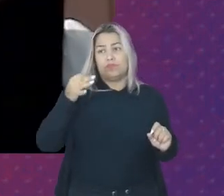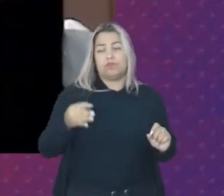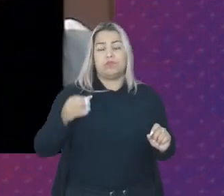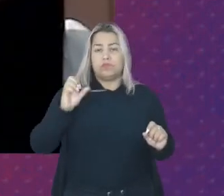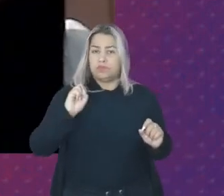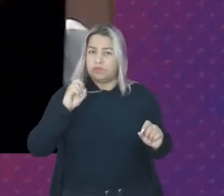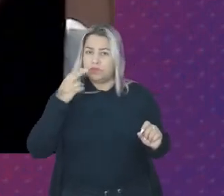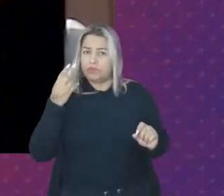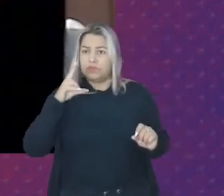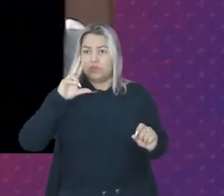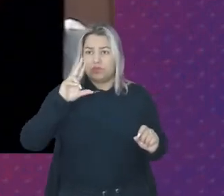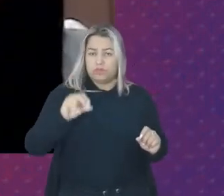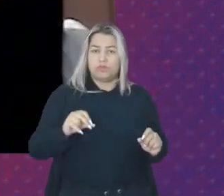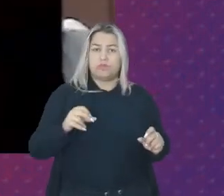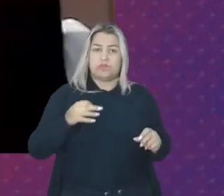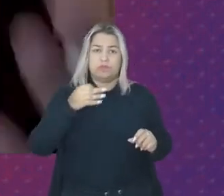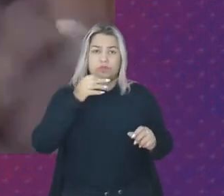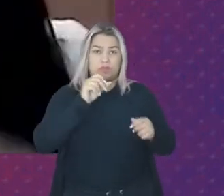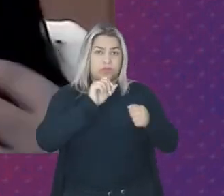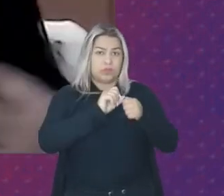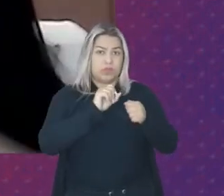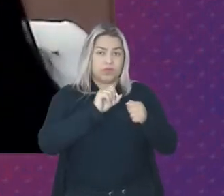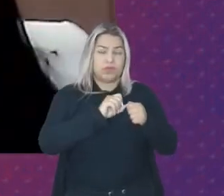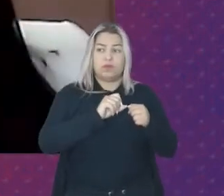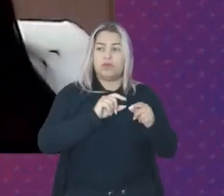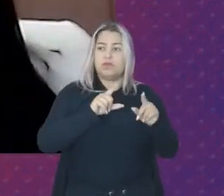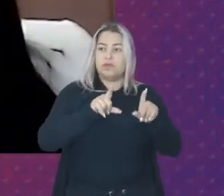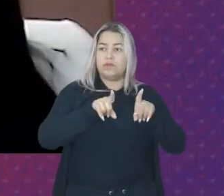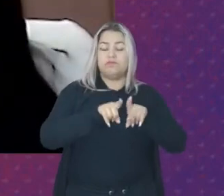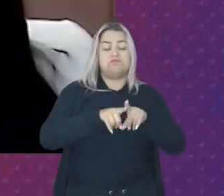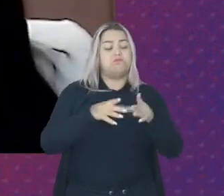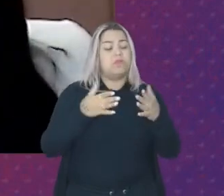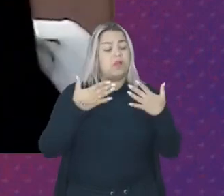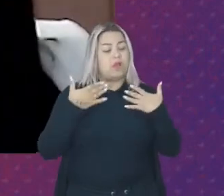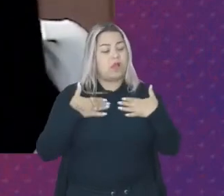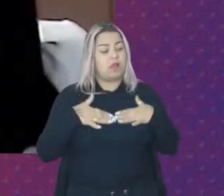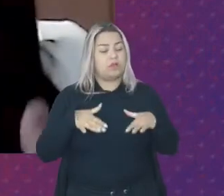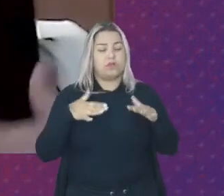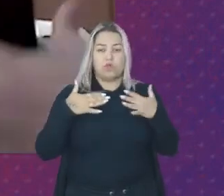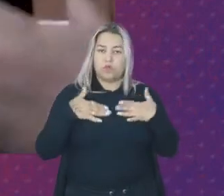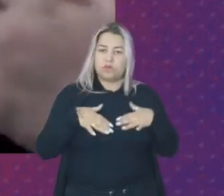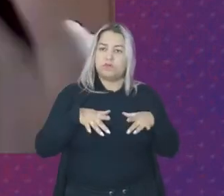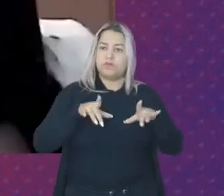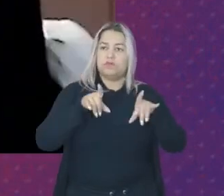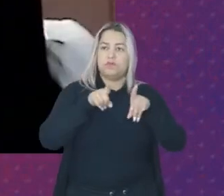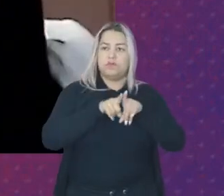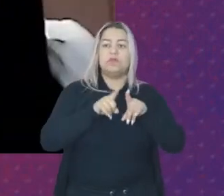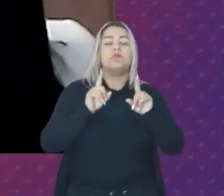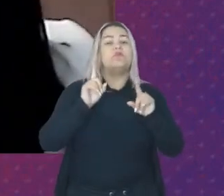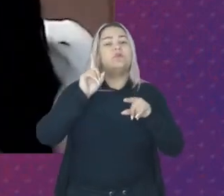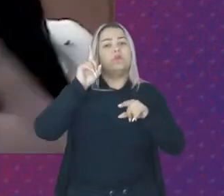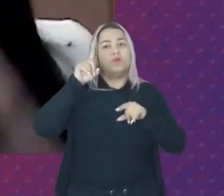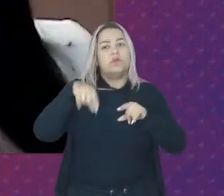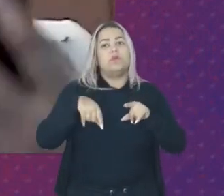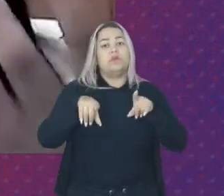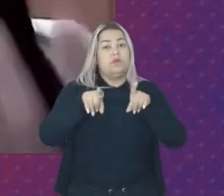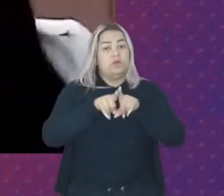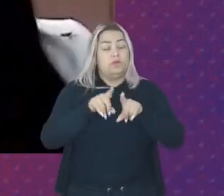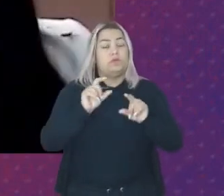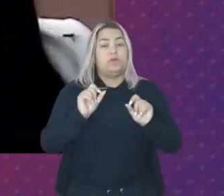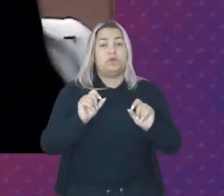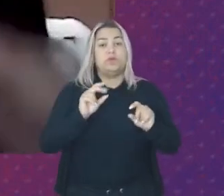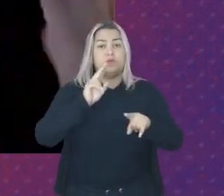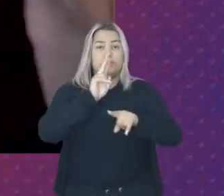ou não o que você está fazendo? É você estar confortável com o que você é e o que